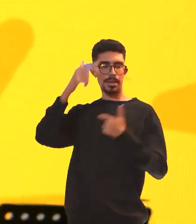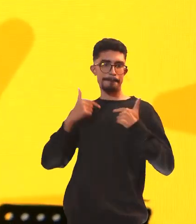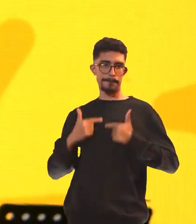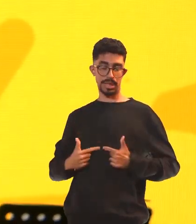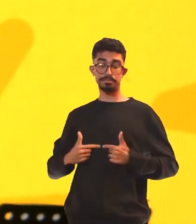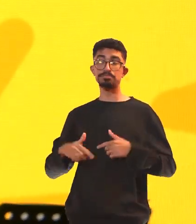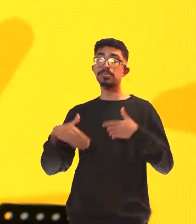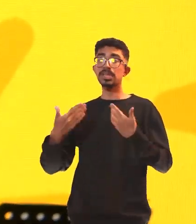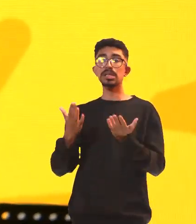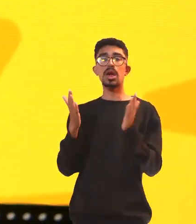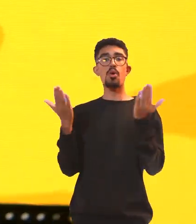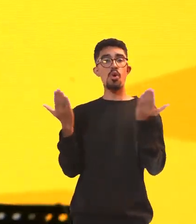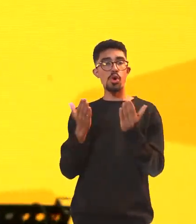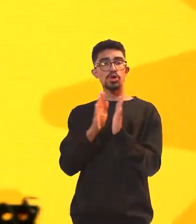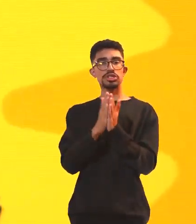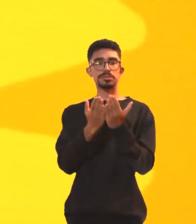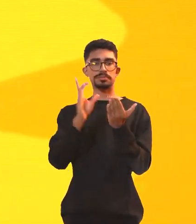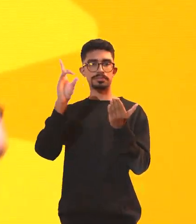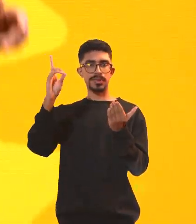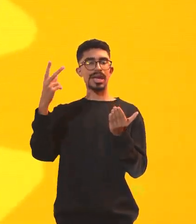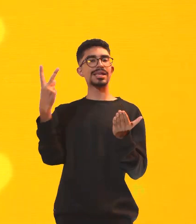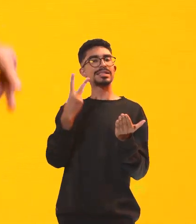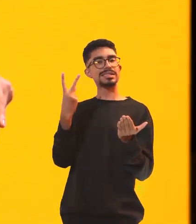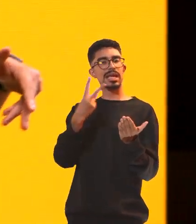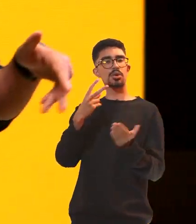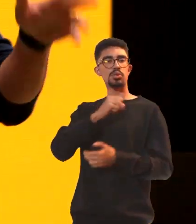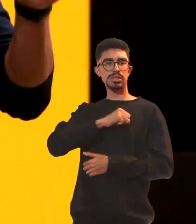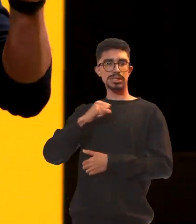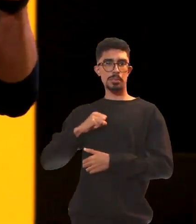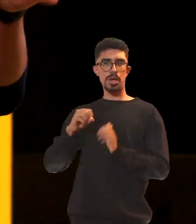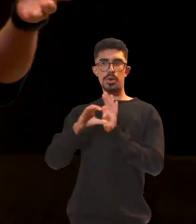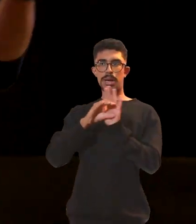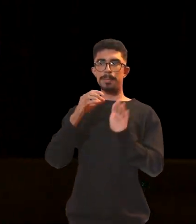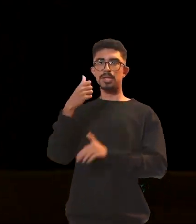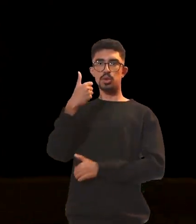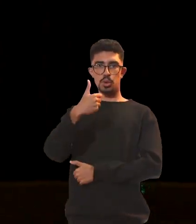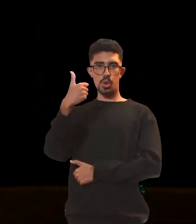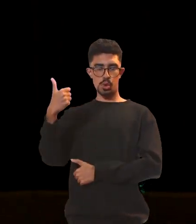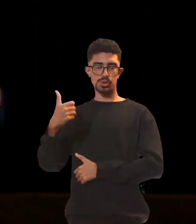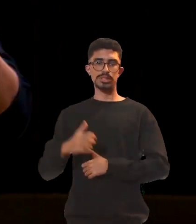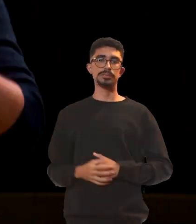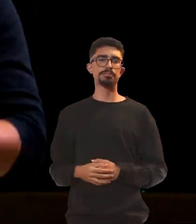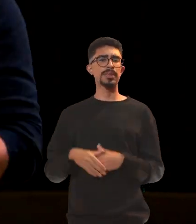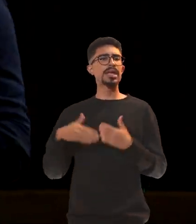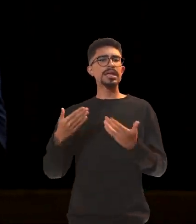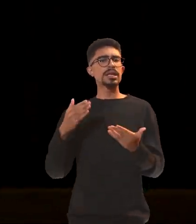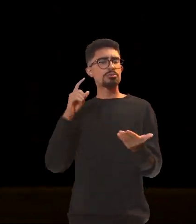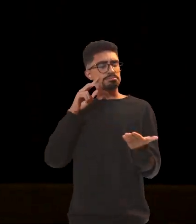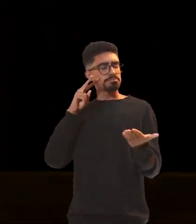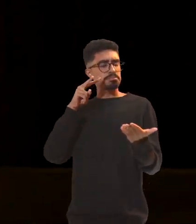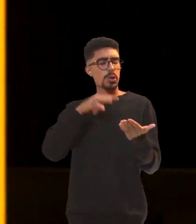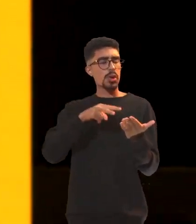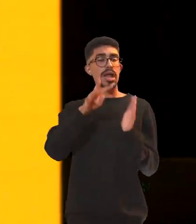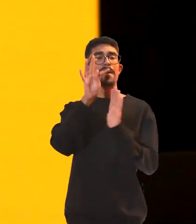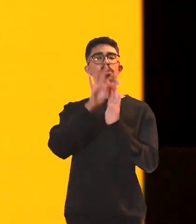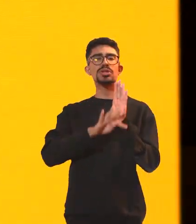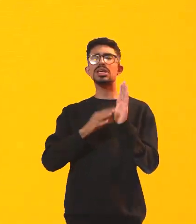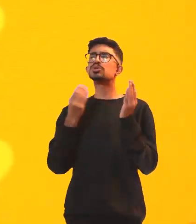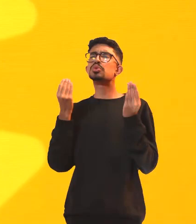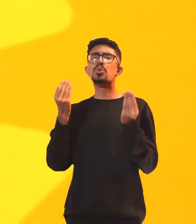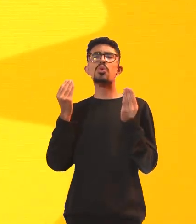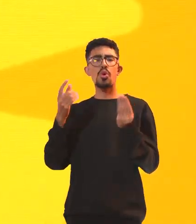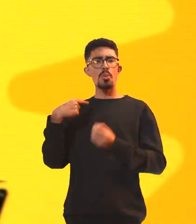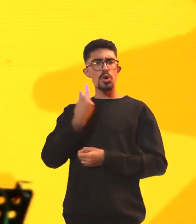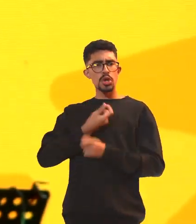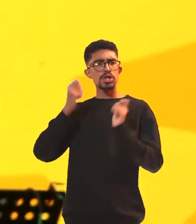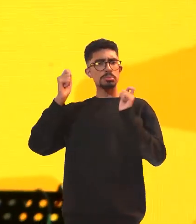capítulo 11. 2 Samuel, capítulo 11, a gente vai olhar para esse texto e tirar algumas lições de como a gente pode ter um compromisso,